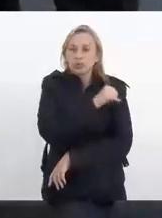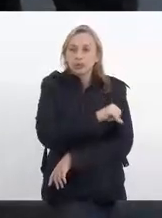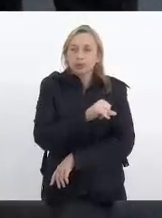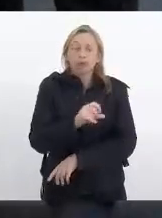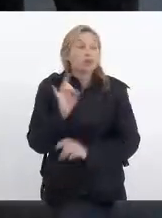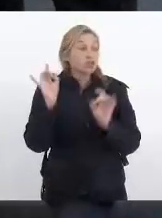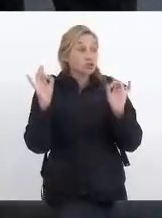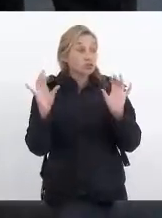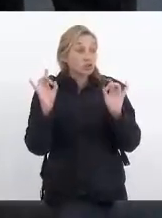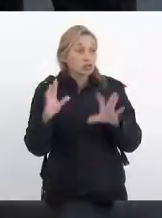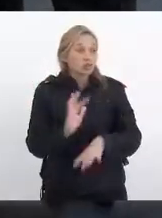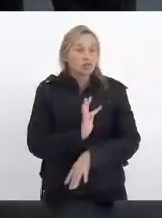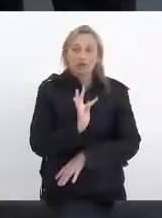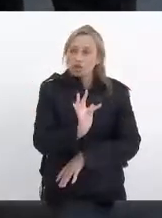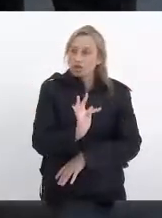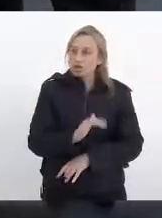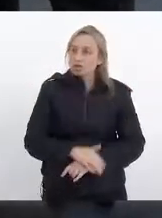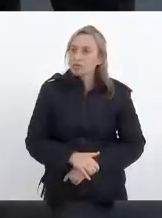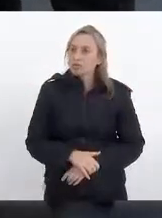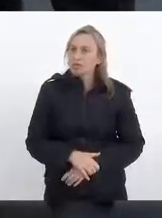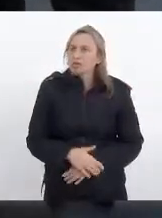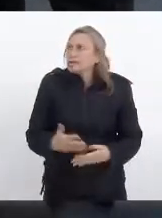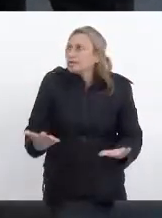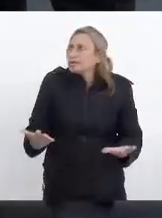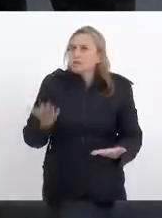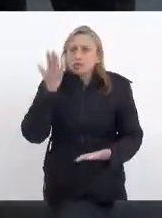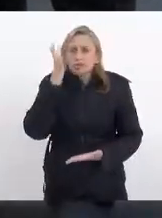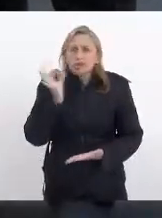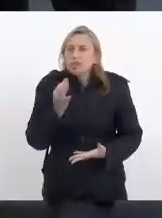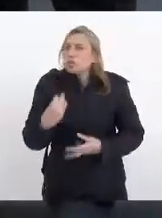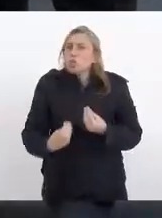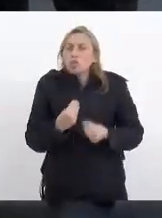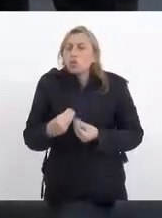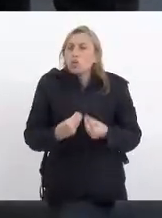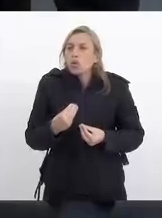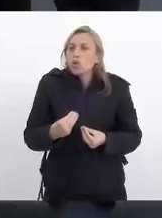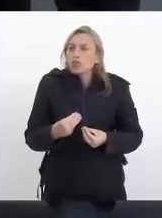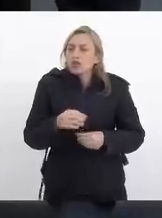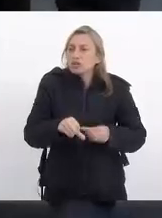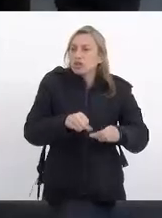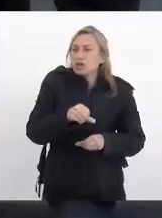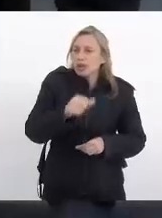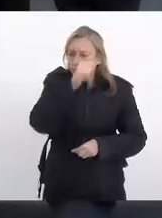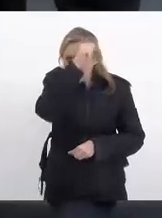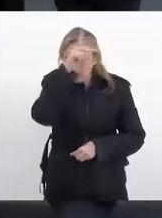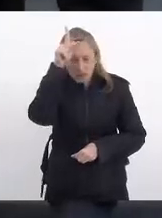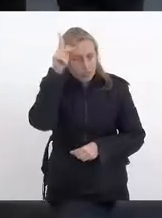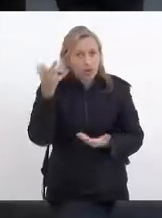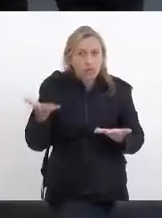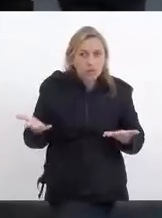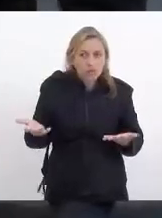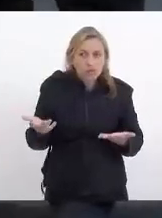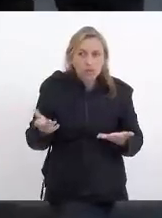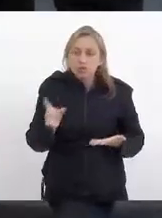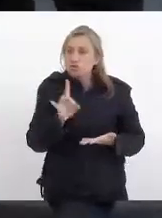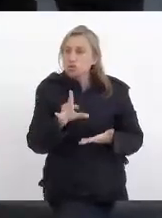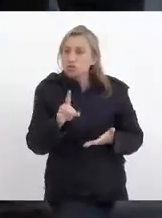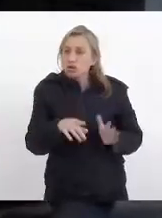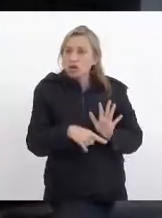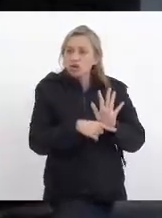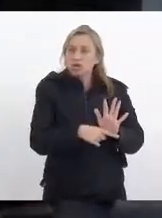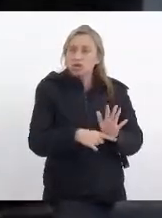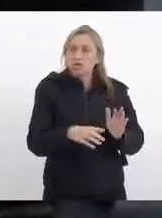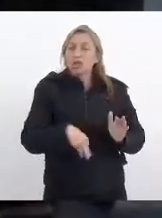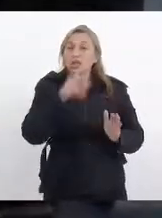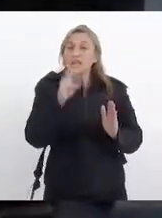em especial da Baixada e a gente não entende como é que ele vai ser municipalizado só atender